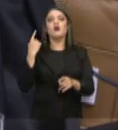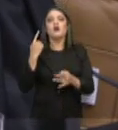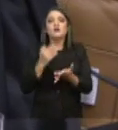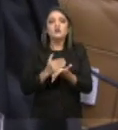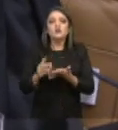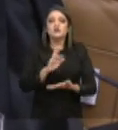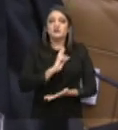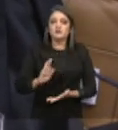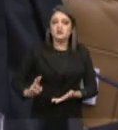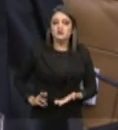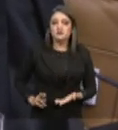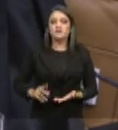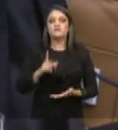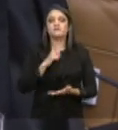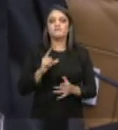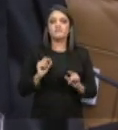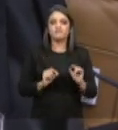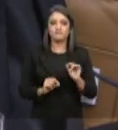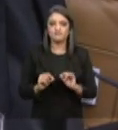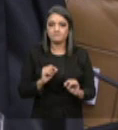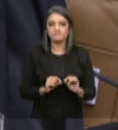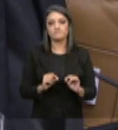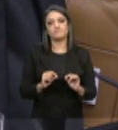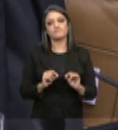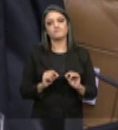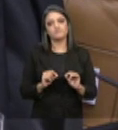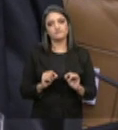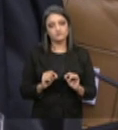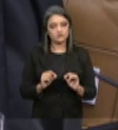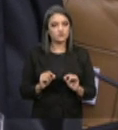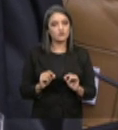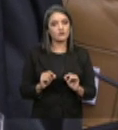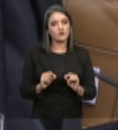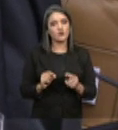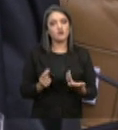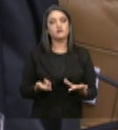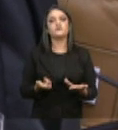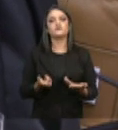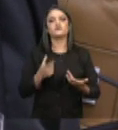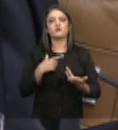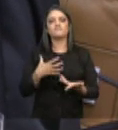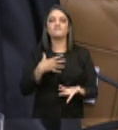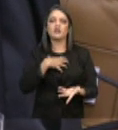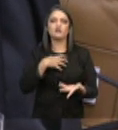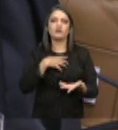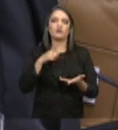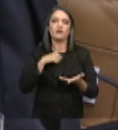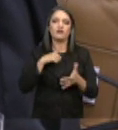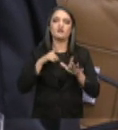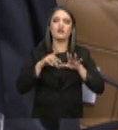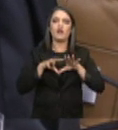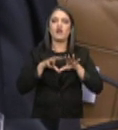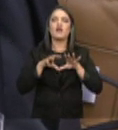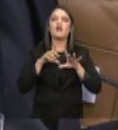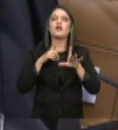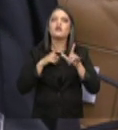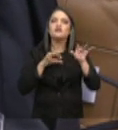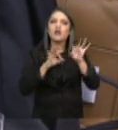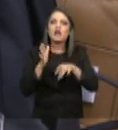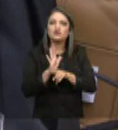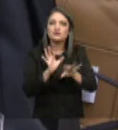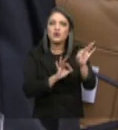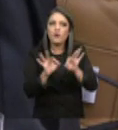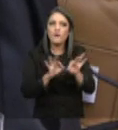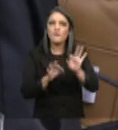contou com o prestígio que ele havia de que adquirido como artesão do projeto constituinte